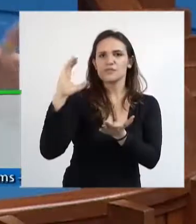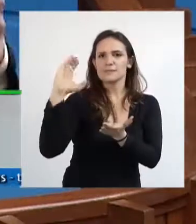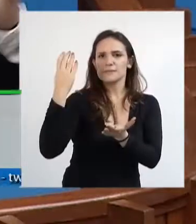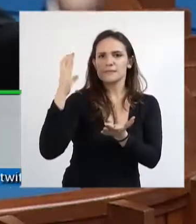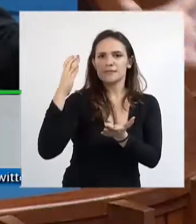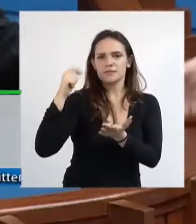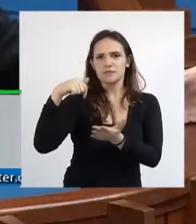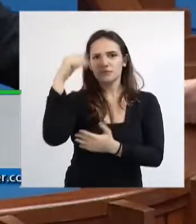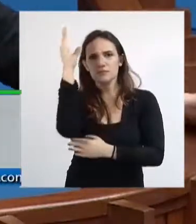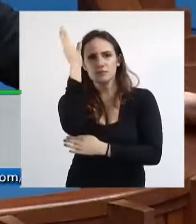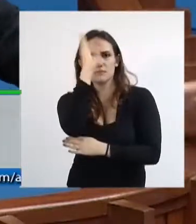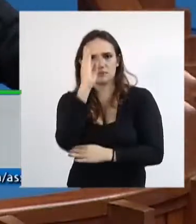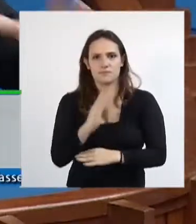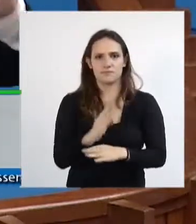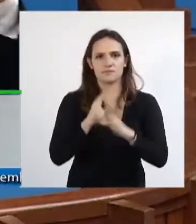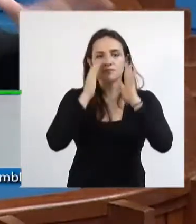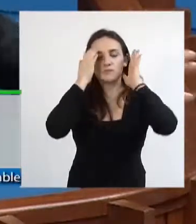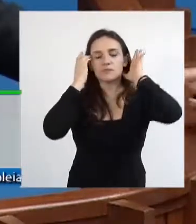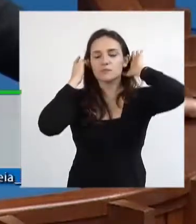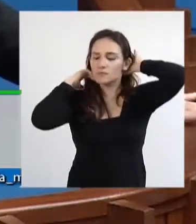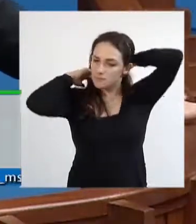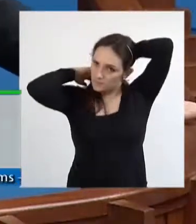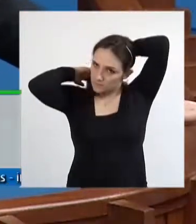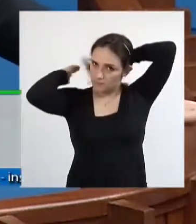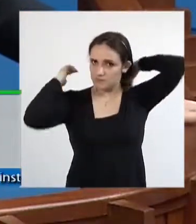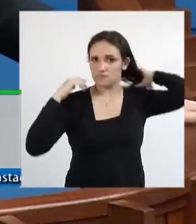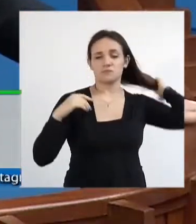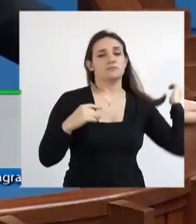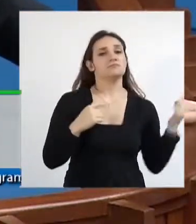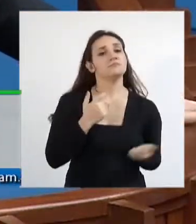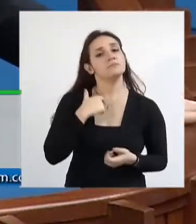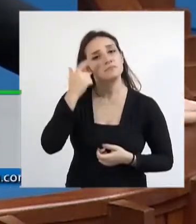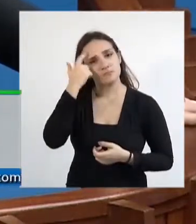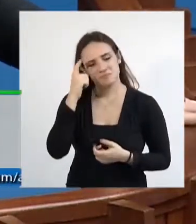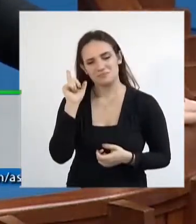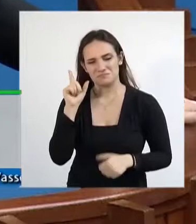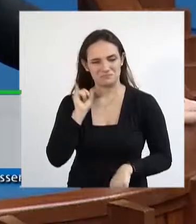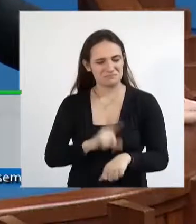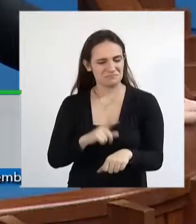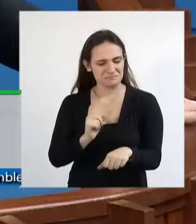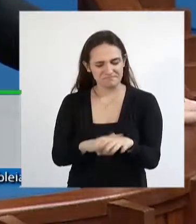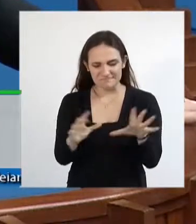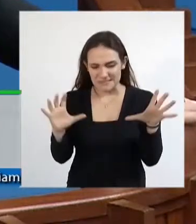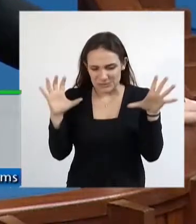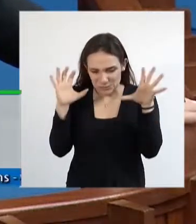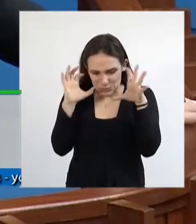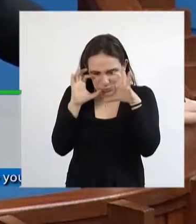Eu não sei, mas eu acho que nós estamos vivendo um momento obscuro,